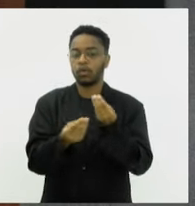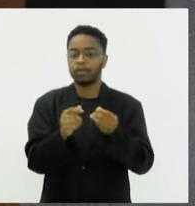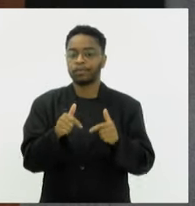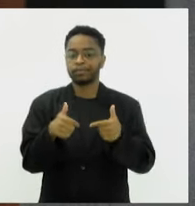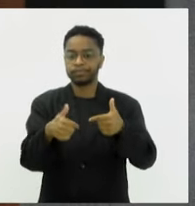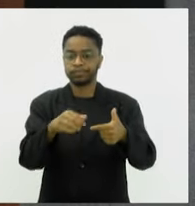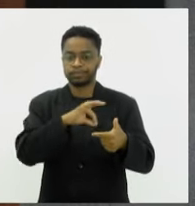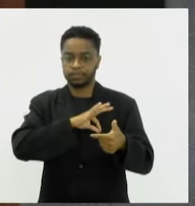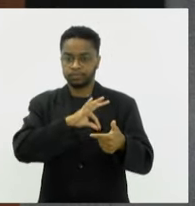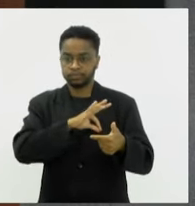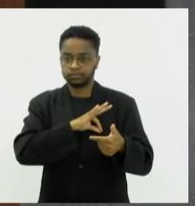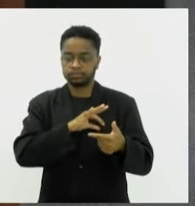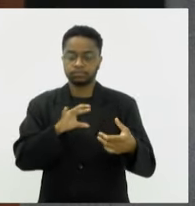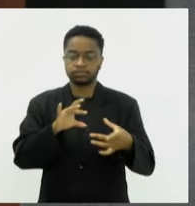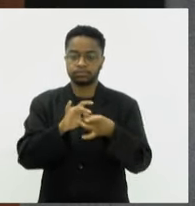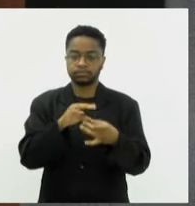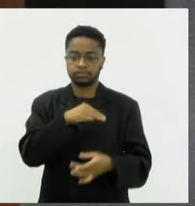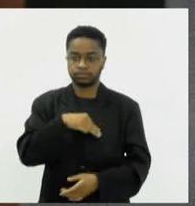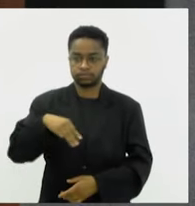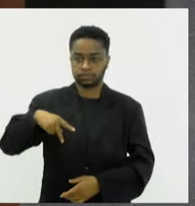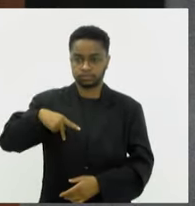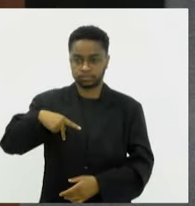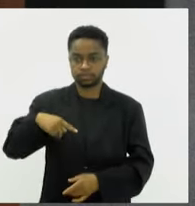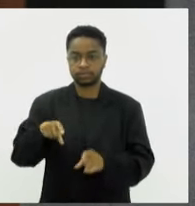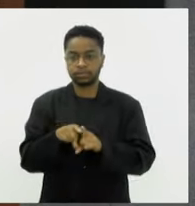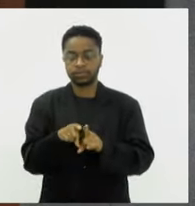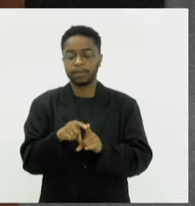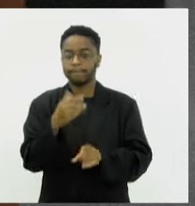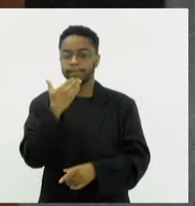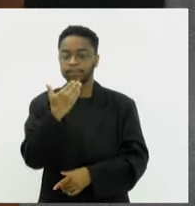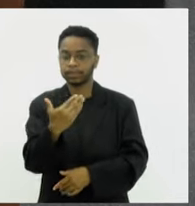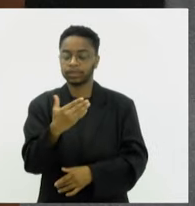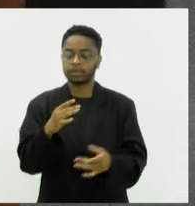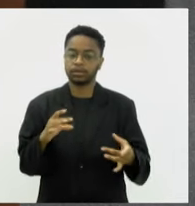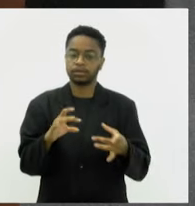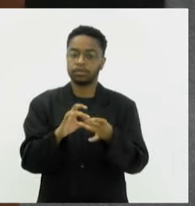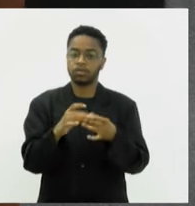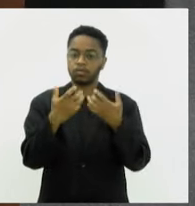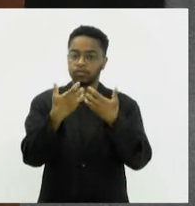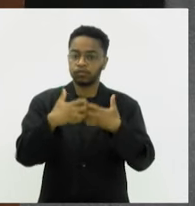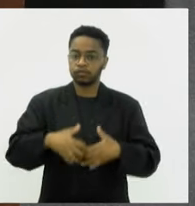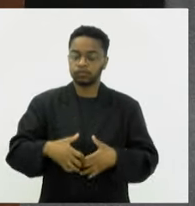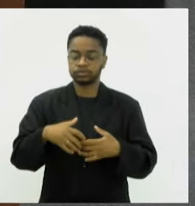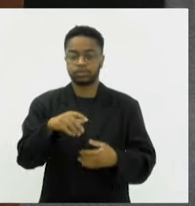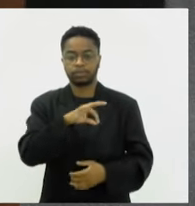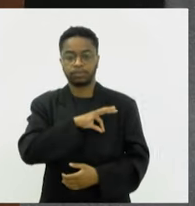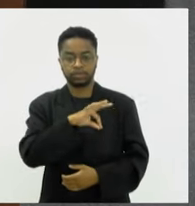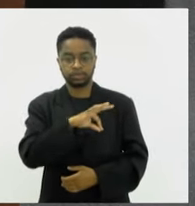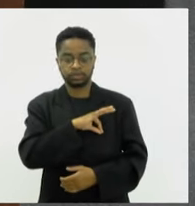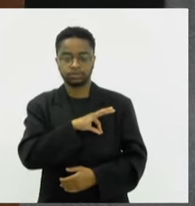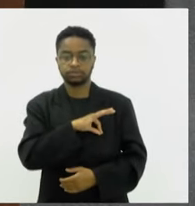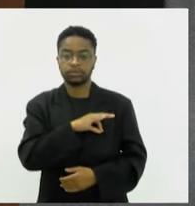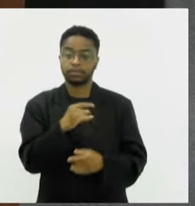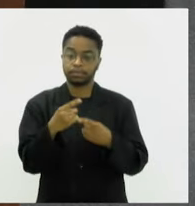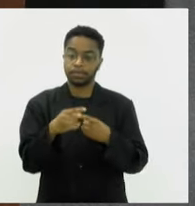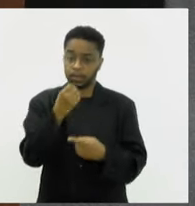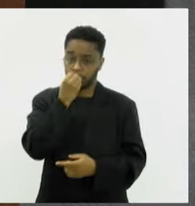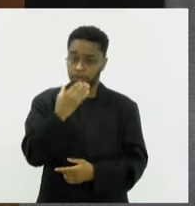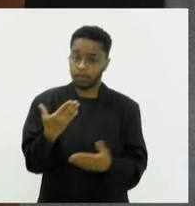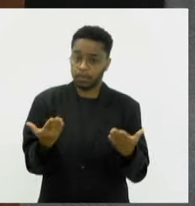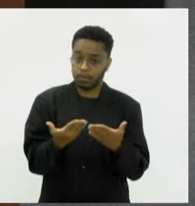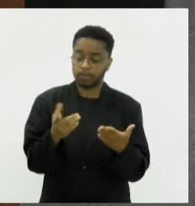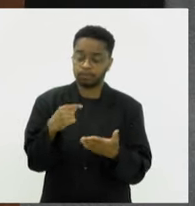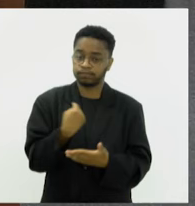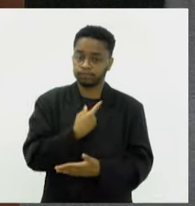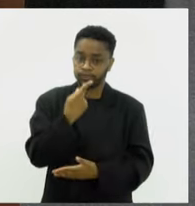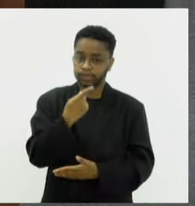policial por parte do Ministério Público, cobrar a integração do funcionamento das polícias, e que bom que agora falamos de um lugar onde